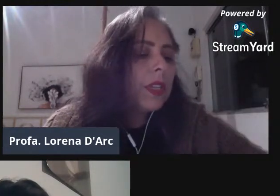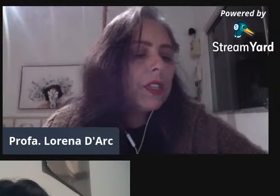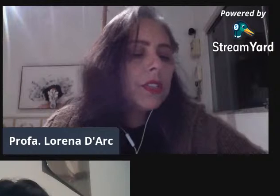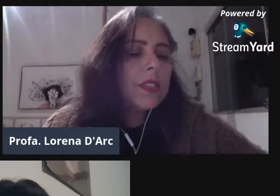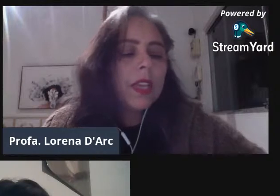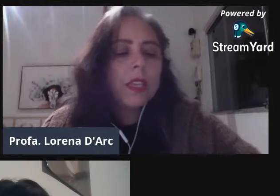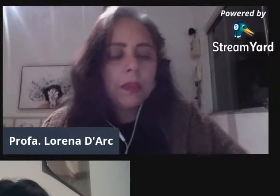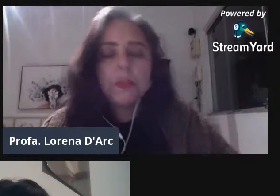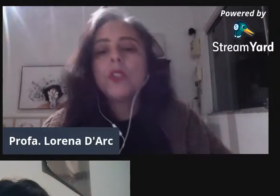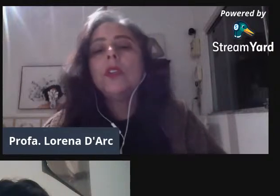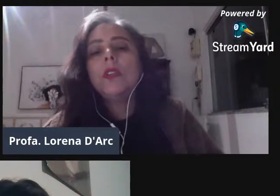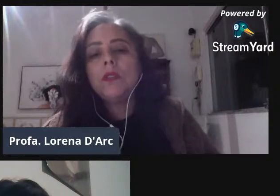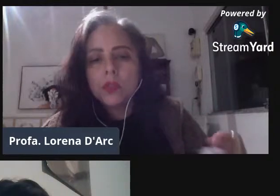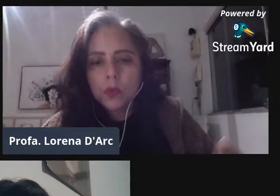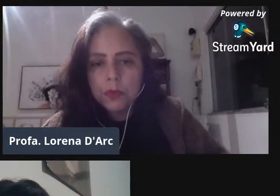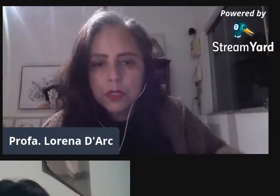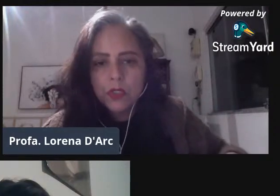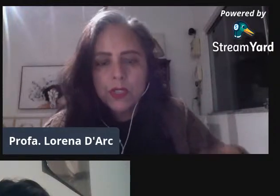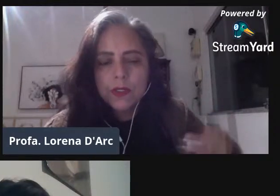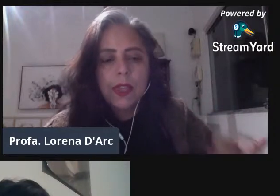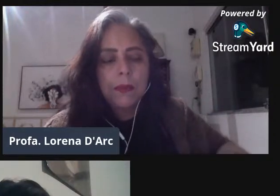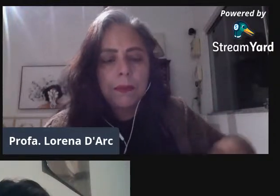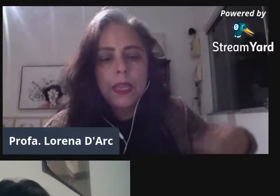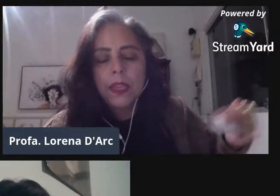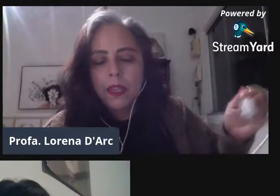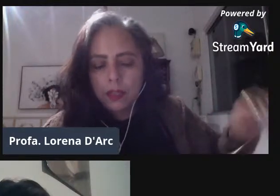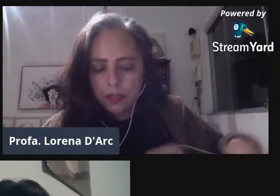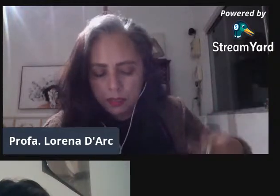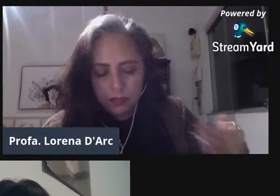Eu queria dizer aqui, pedir desculpas ao Gessé,